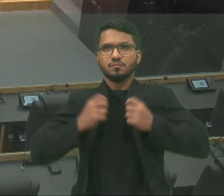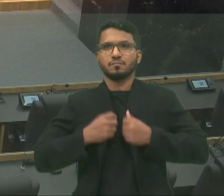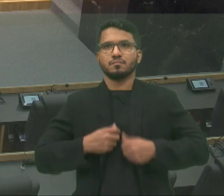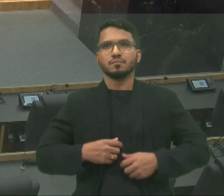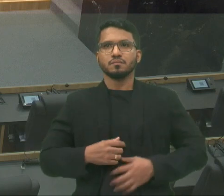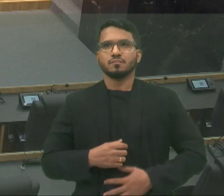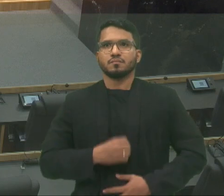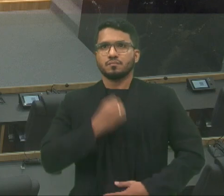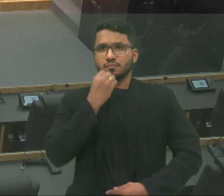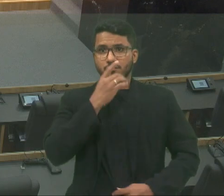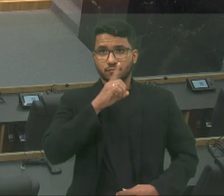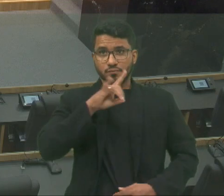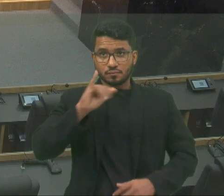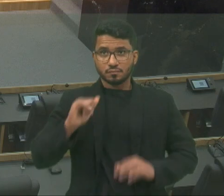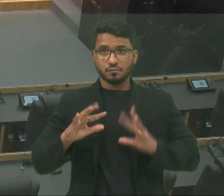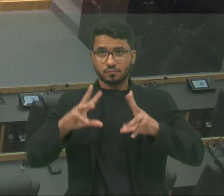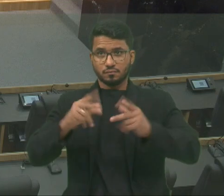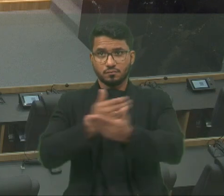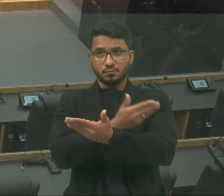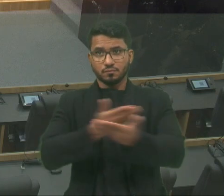Bom dia a todos.